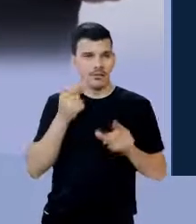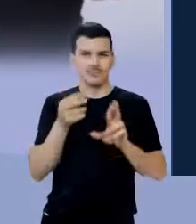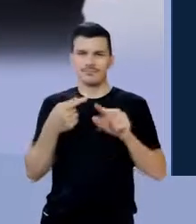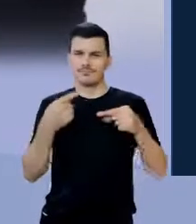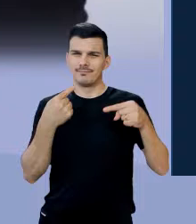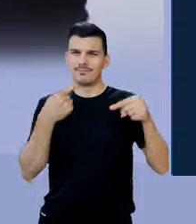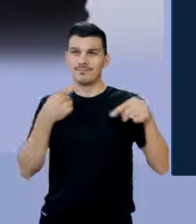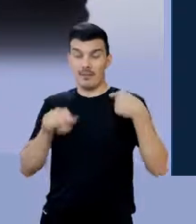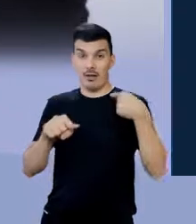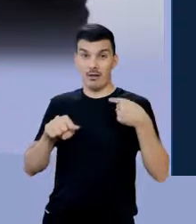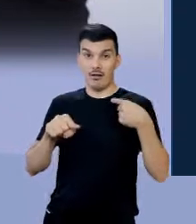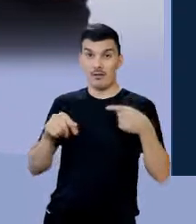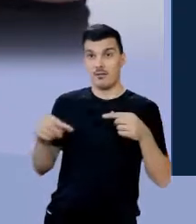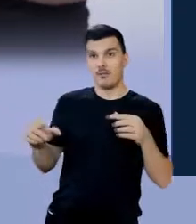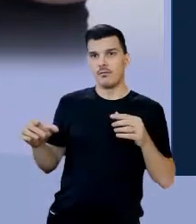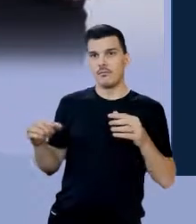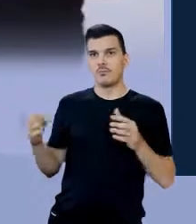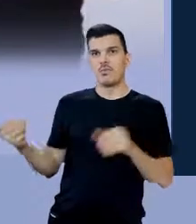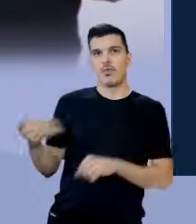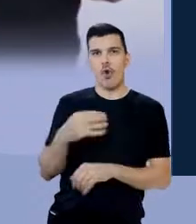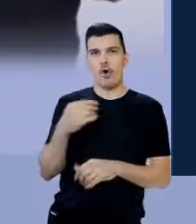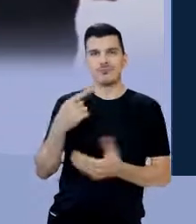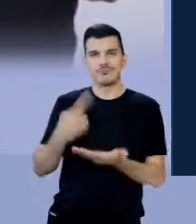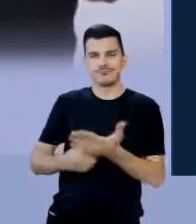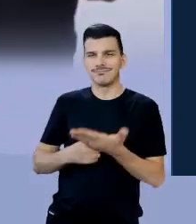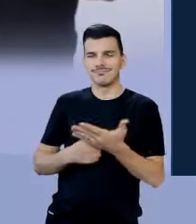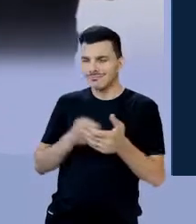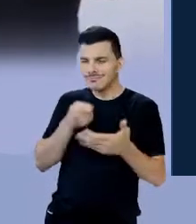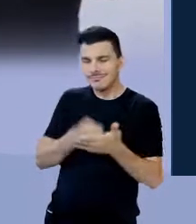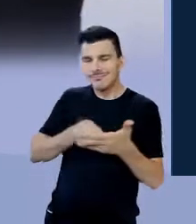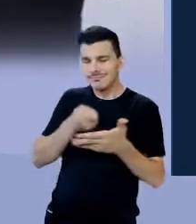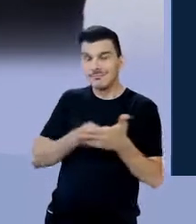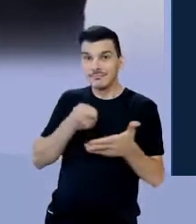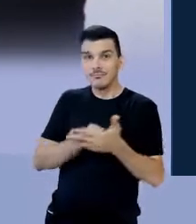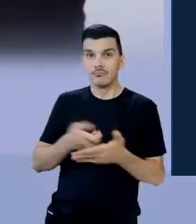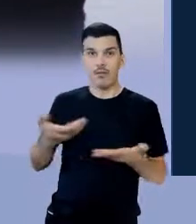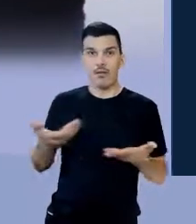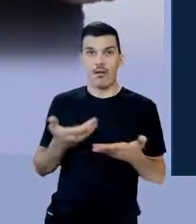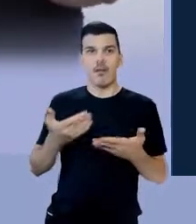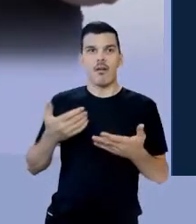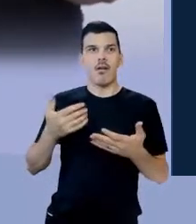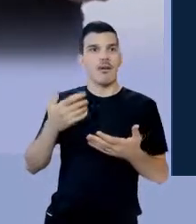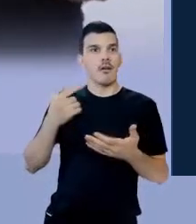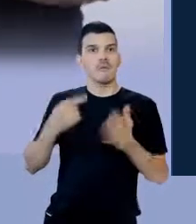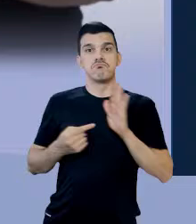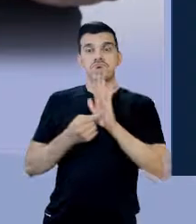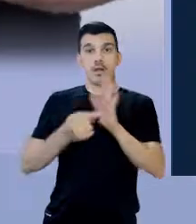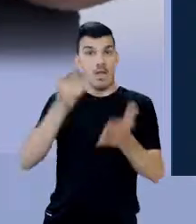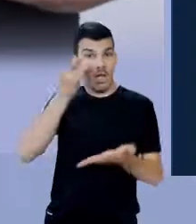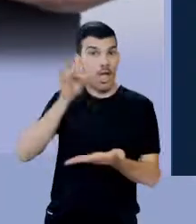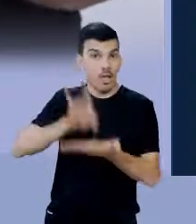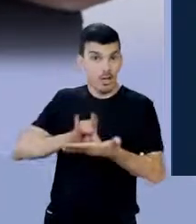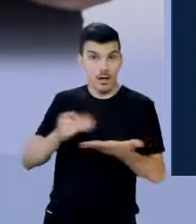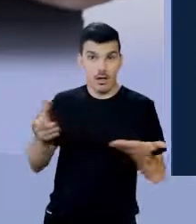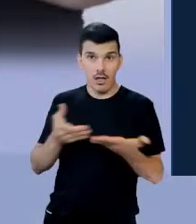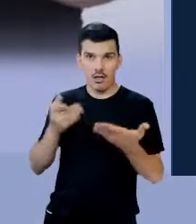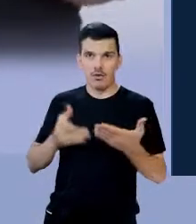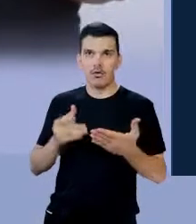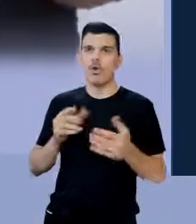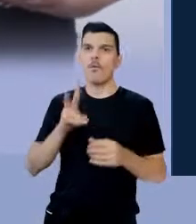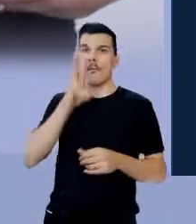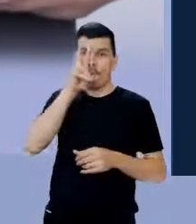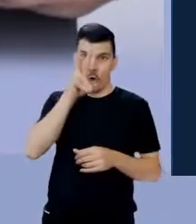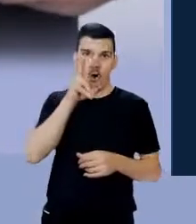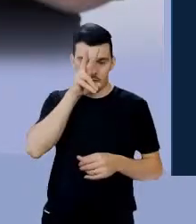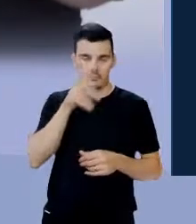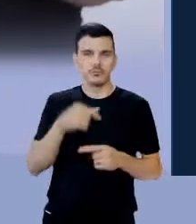rompimento com os ideais modernistas defendidos por aquela geração, em nome de uma realidade agora